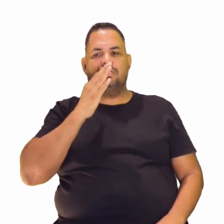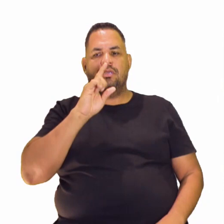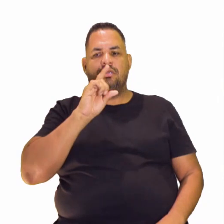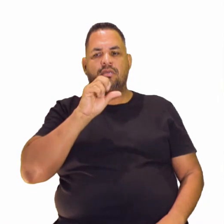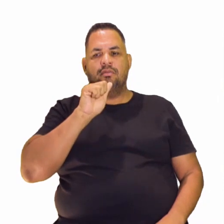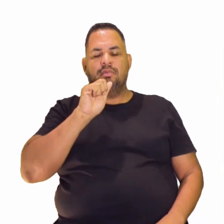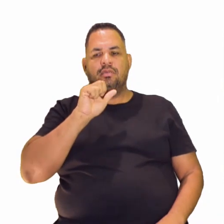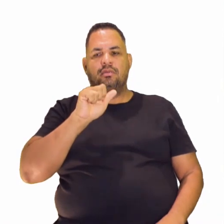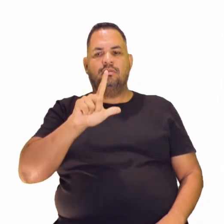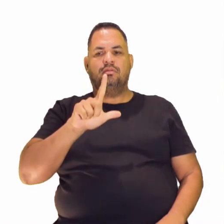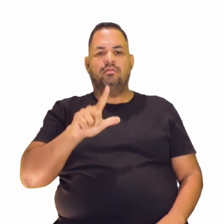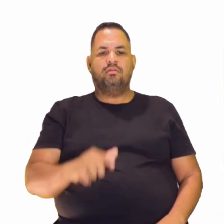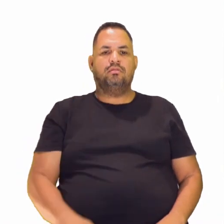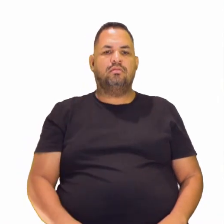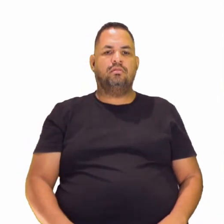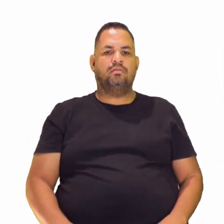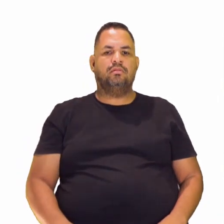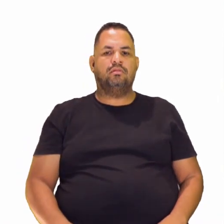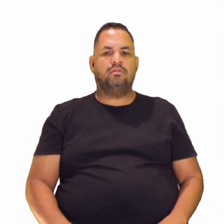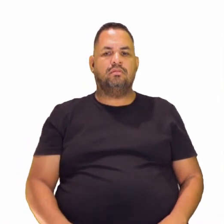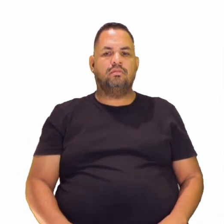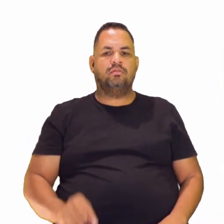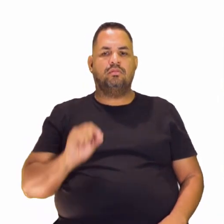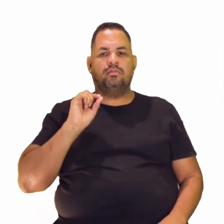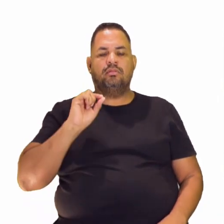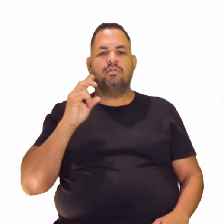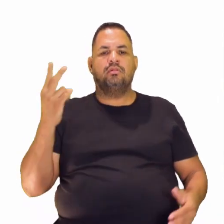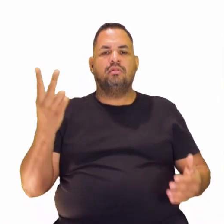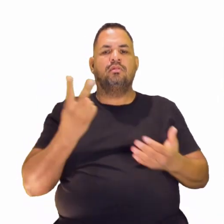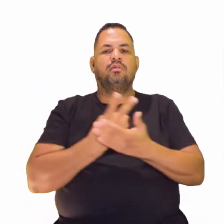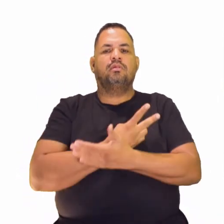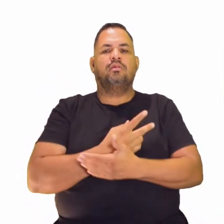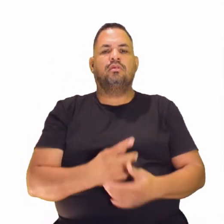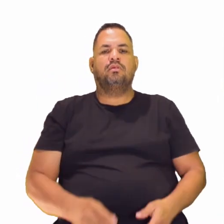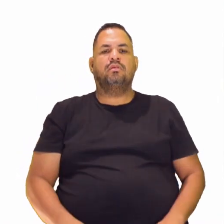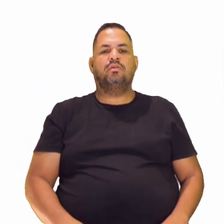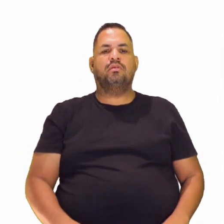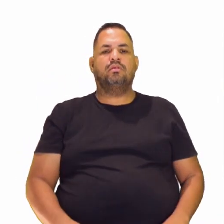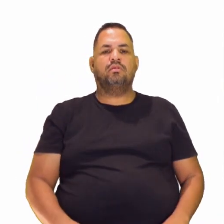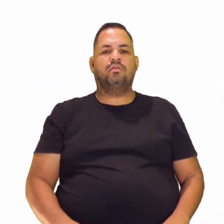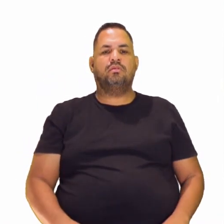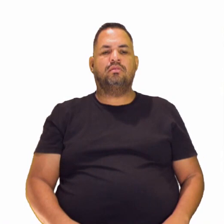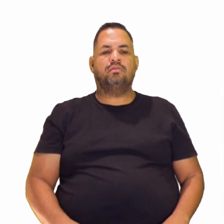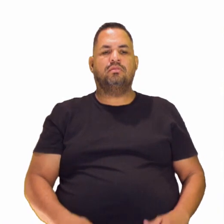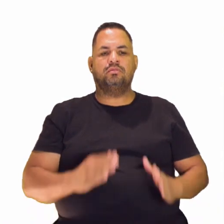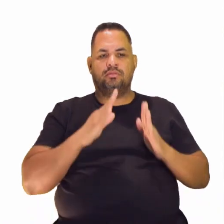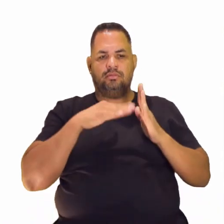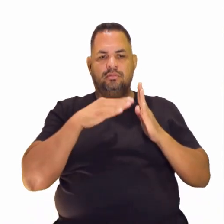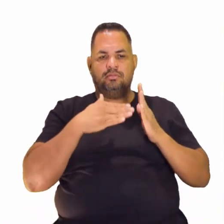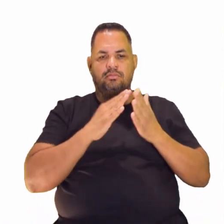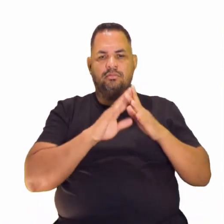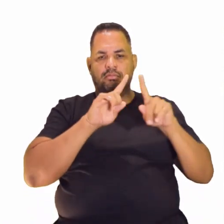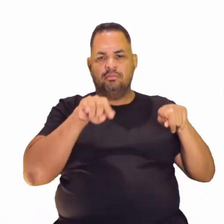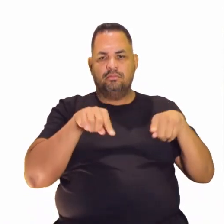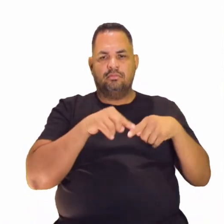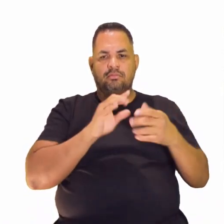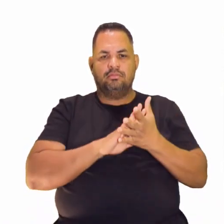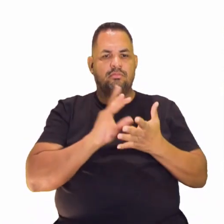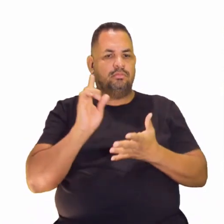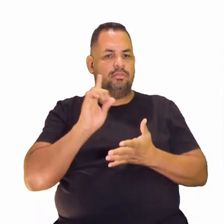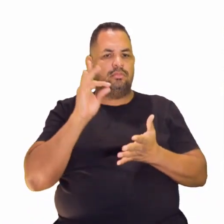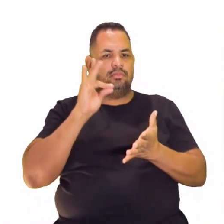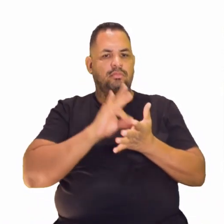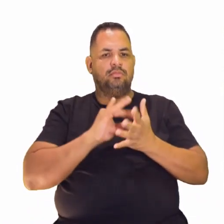Álvares Cabral. Né? Então, o que acontece? A obra, então, os quadros não constituem uma